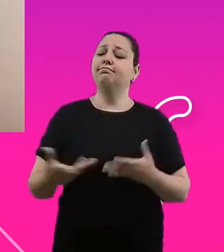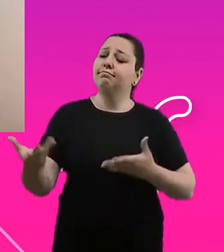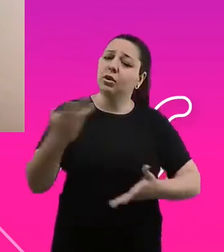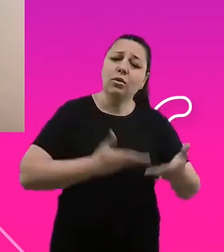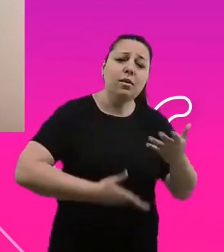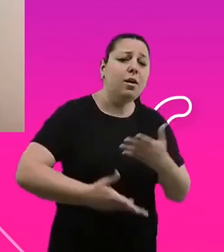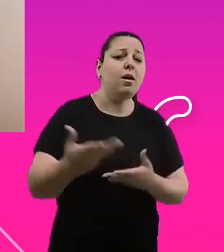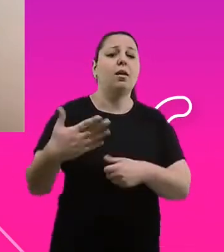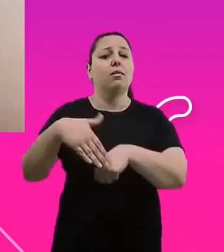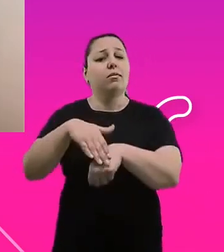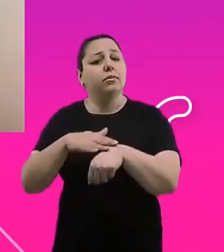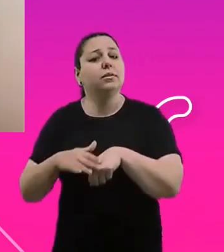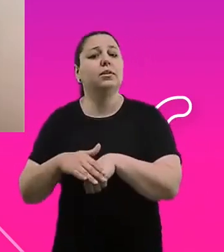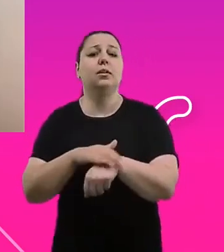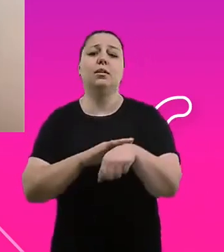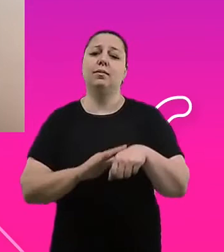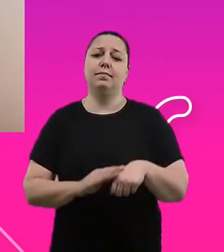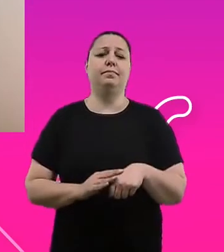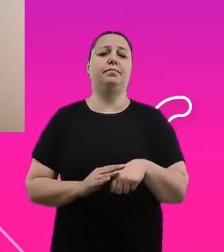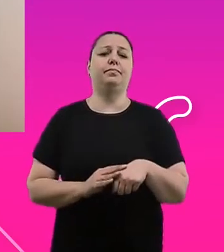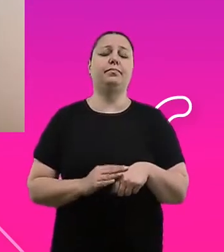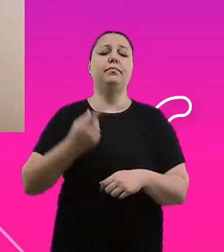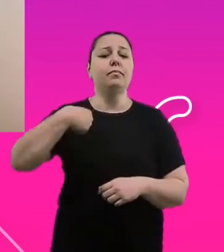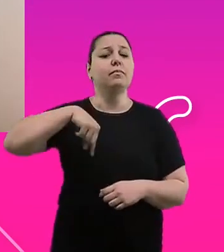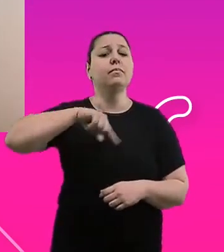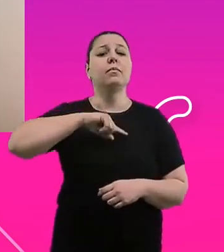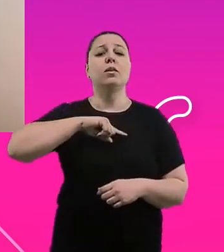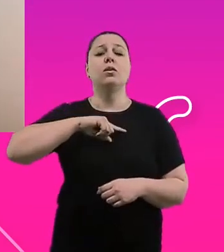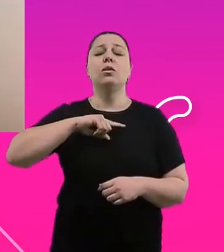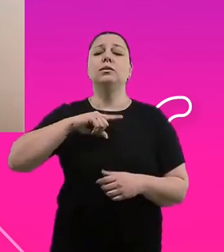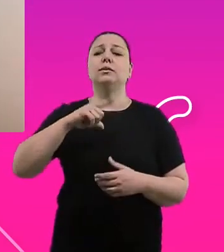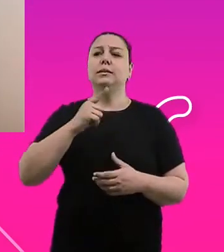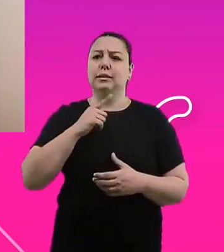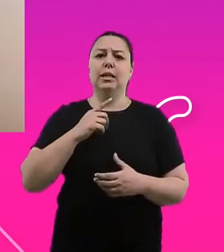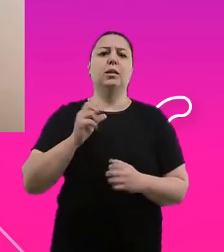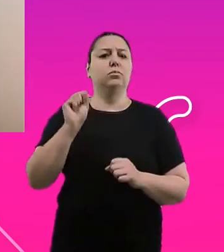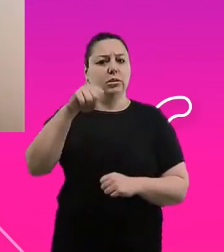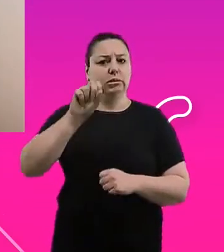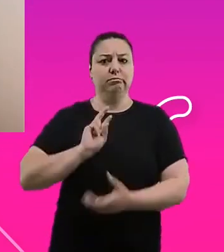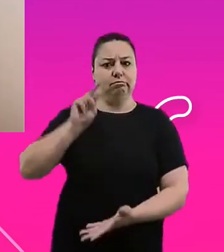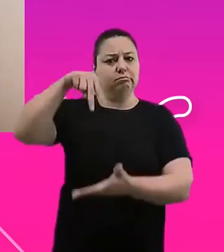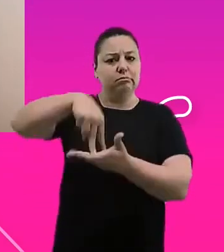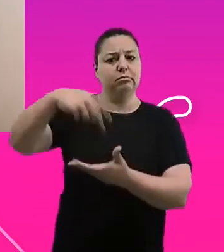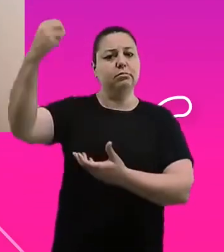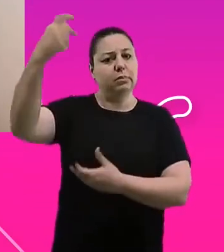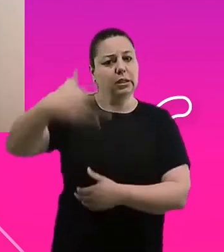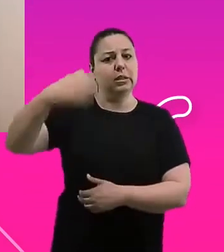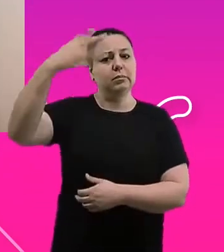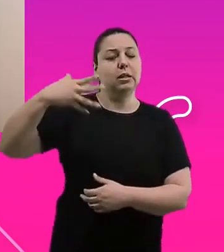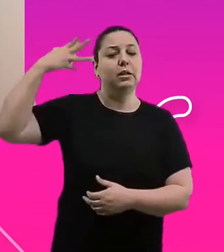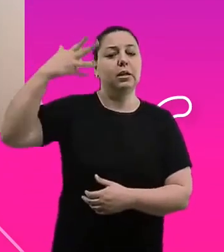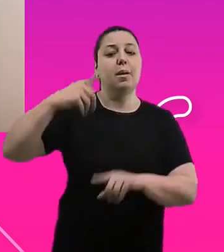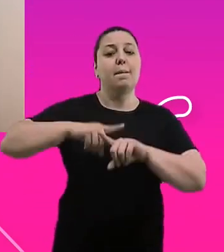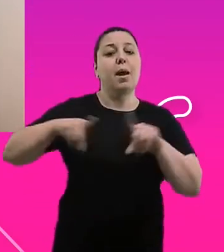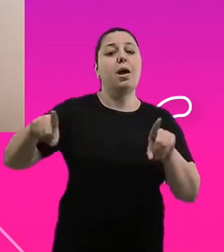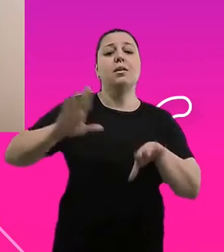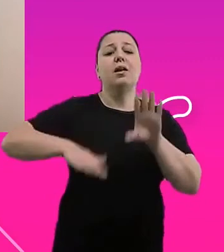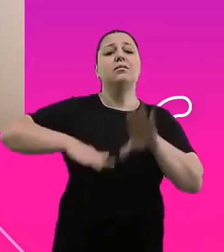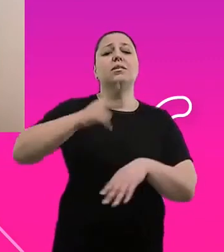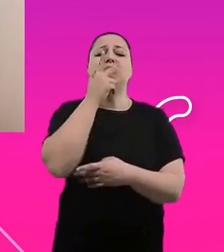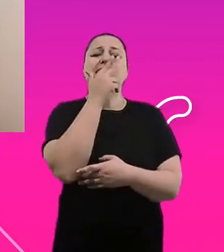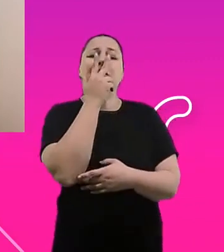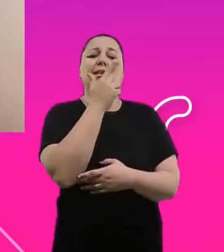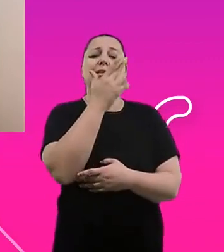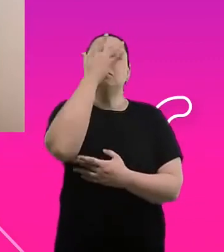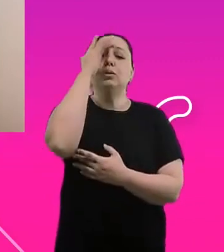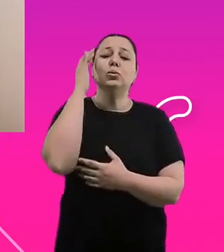A gente está criando muitos lugares de fala e poucos lugares de escuta na internet. Então, como é que a gente troca e faz esse lugar de escuta? A gente